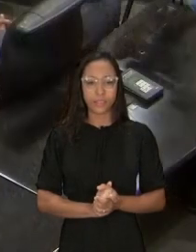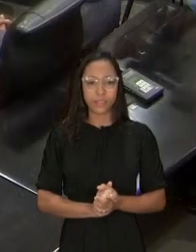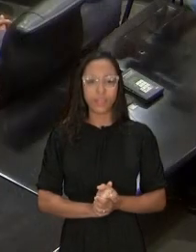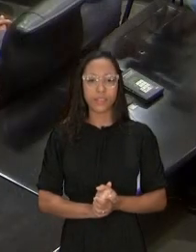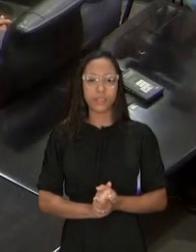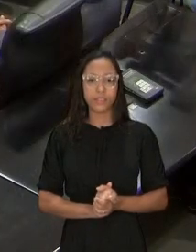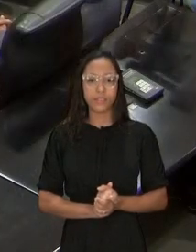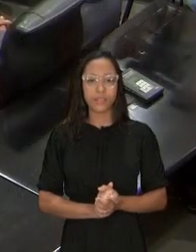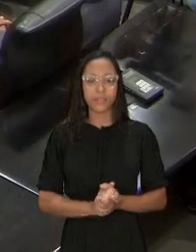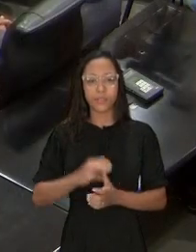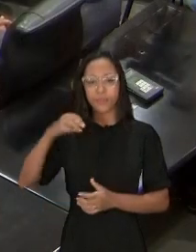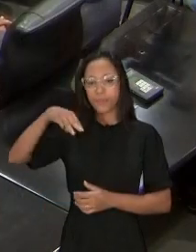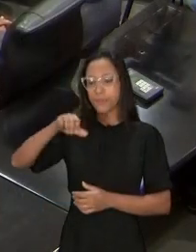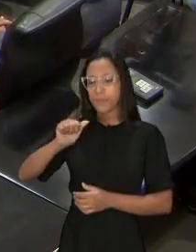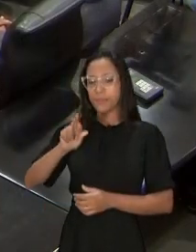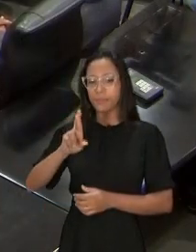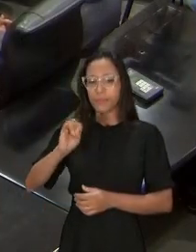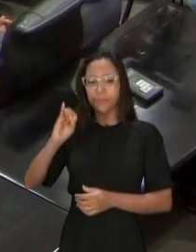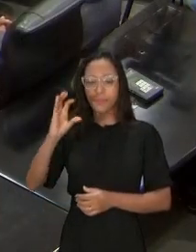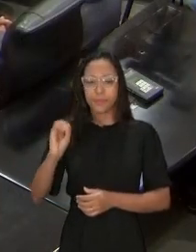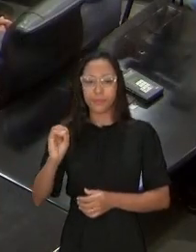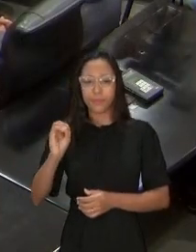Mário Antunes Basílio,